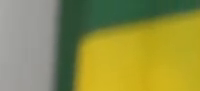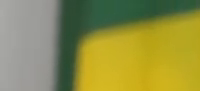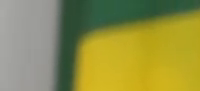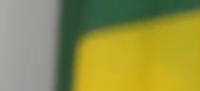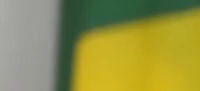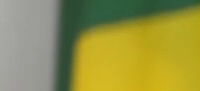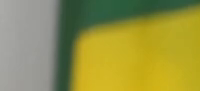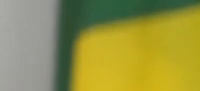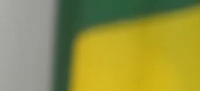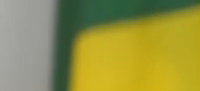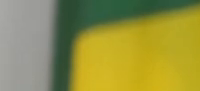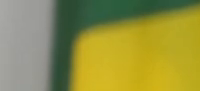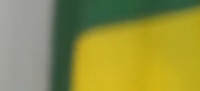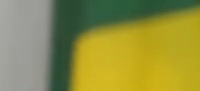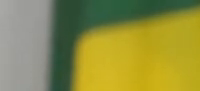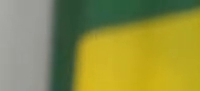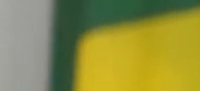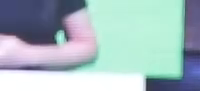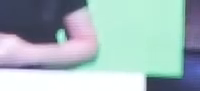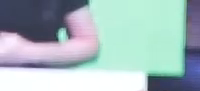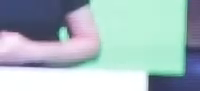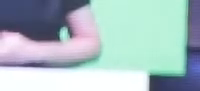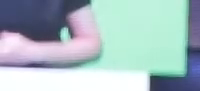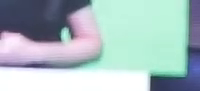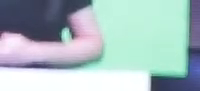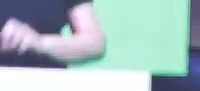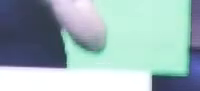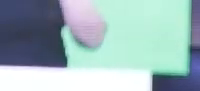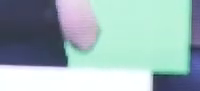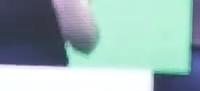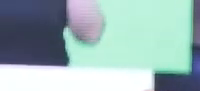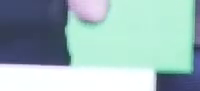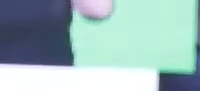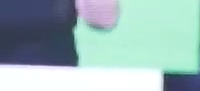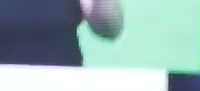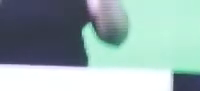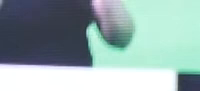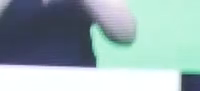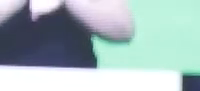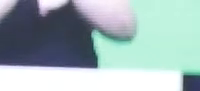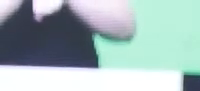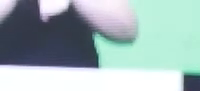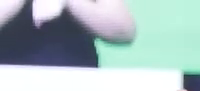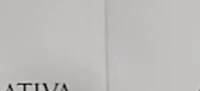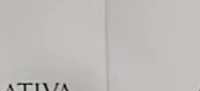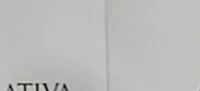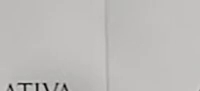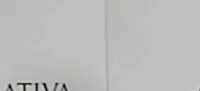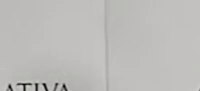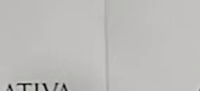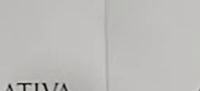em seu pronunciamento de posse como Deputado coreano falou sobre como será a sua atuação no Parlamento